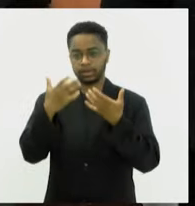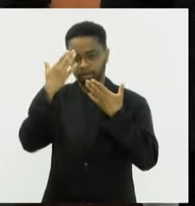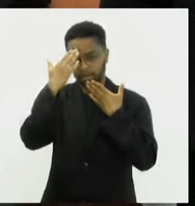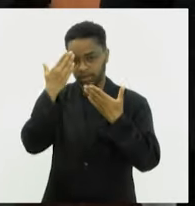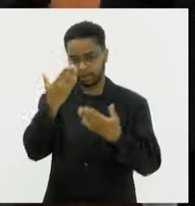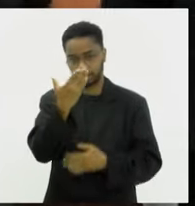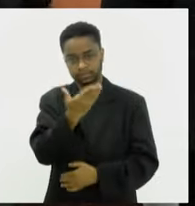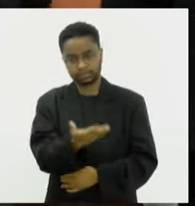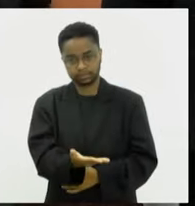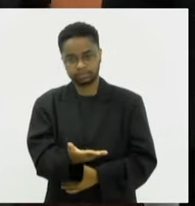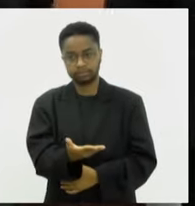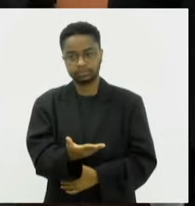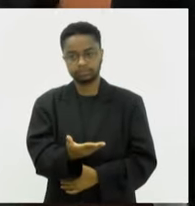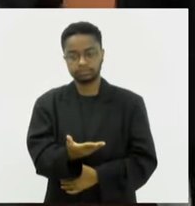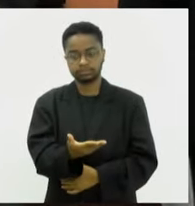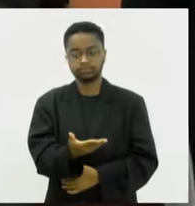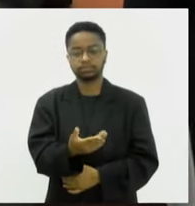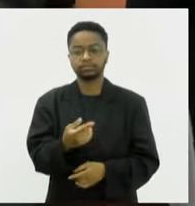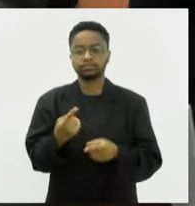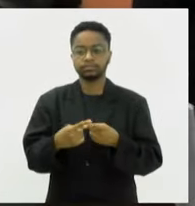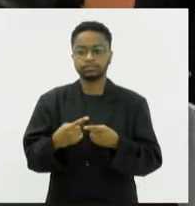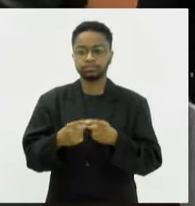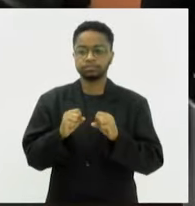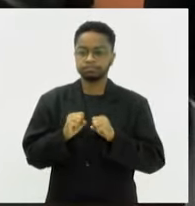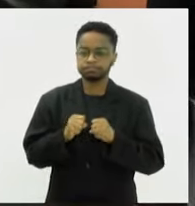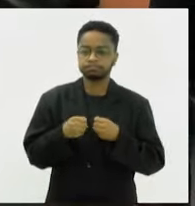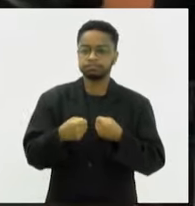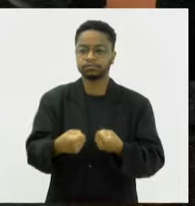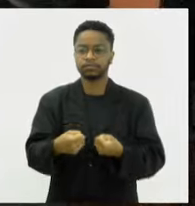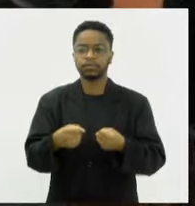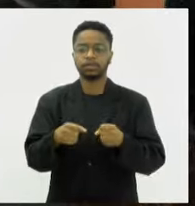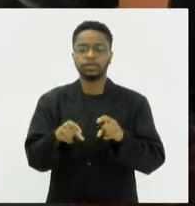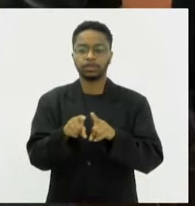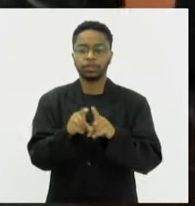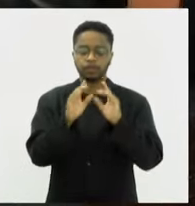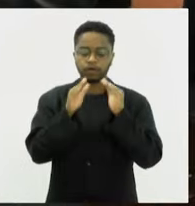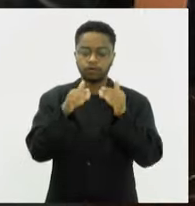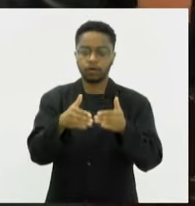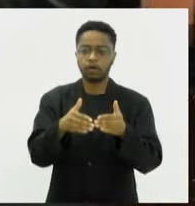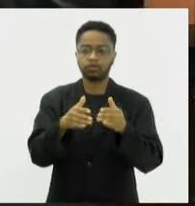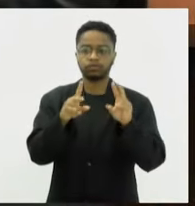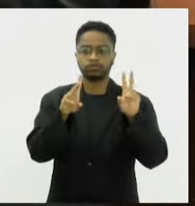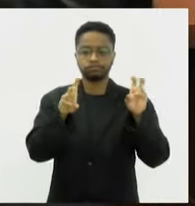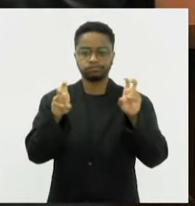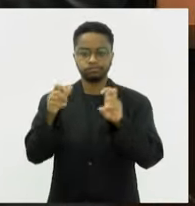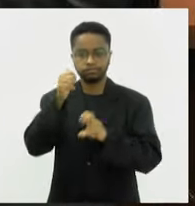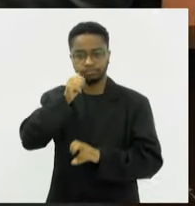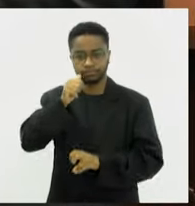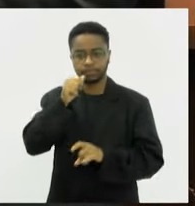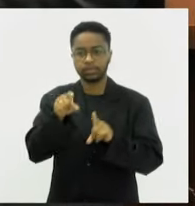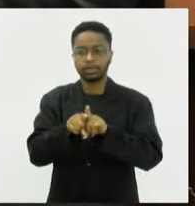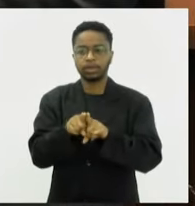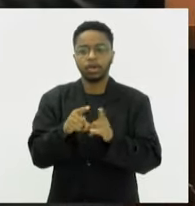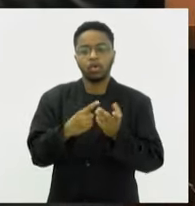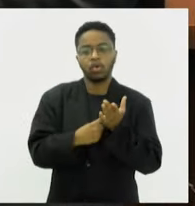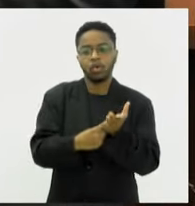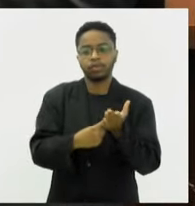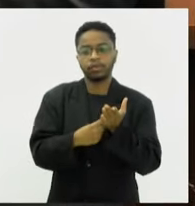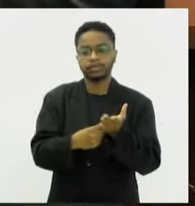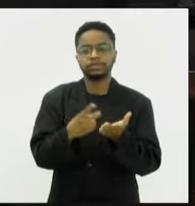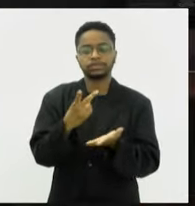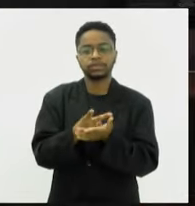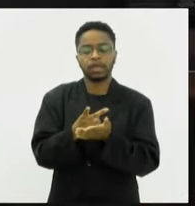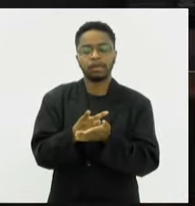Excelência, a presteza, a dedicação, a pauta feminina e o compromisso que Vossa Excelência tem de todos os